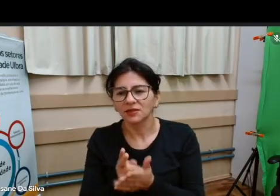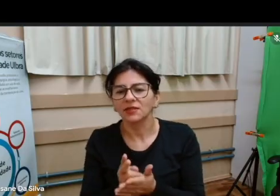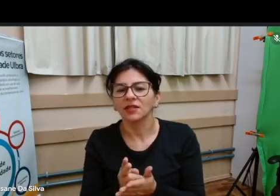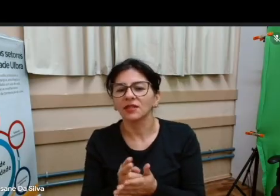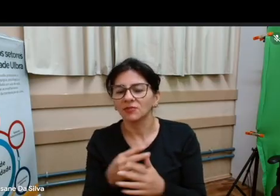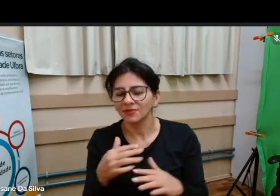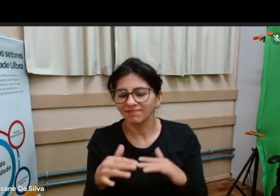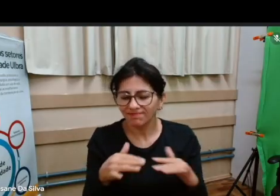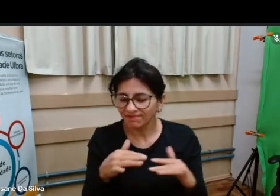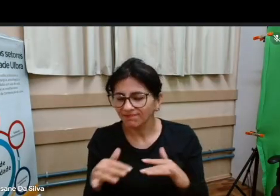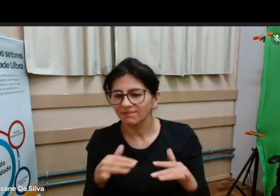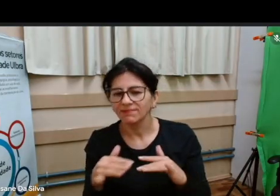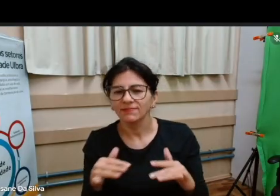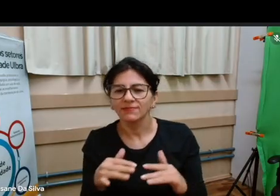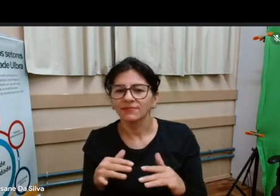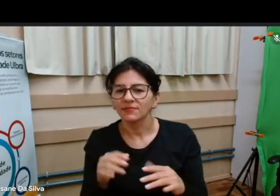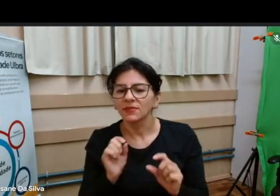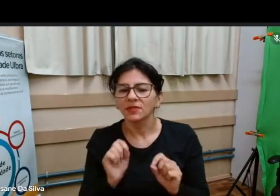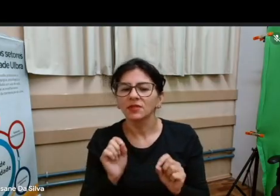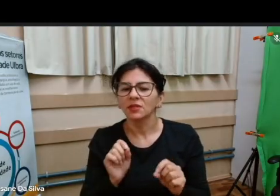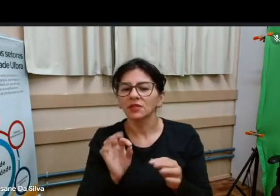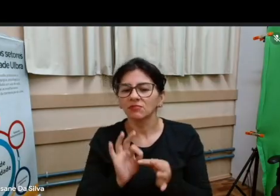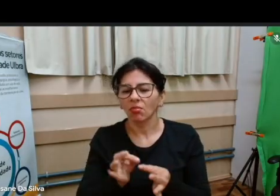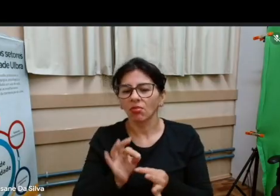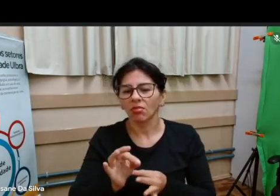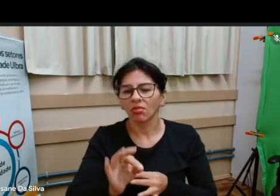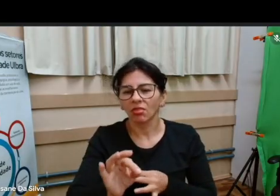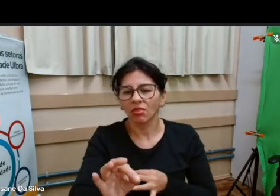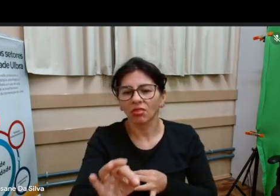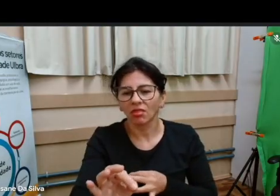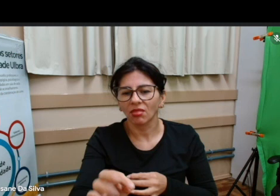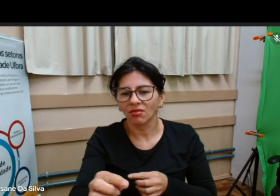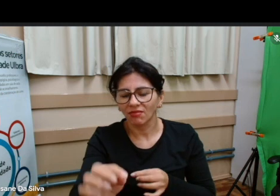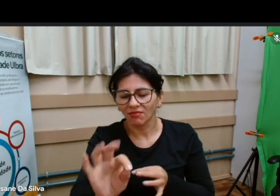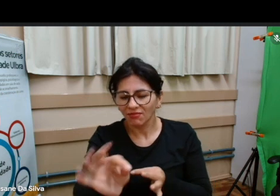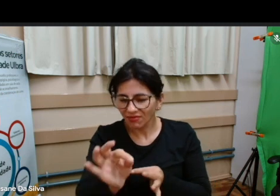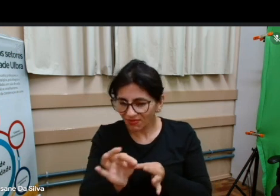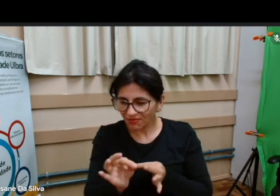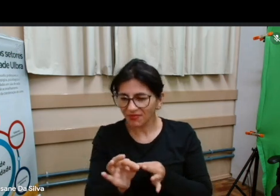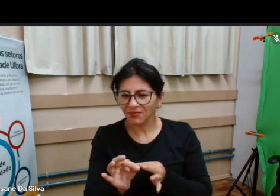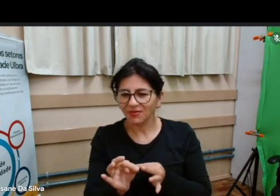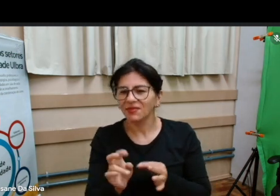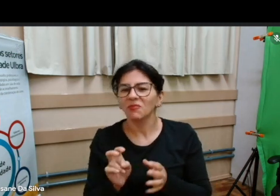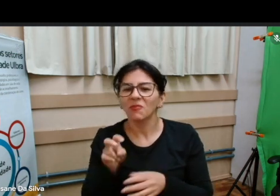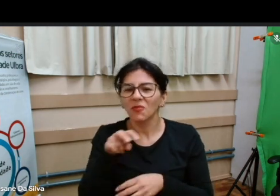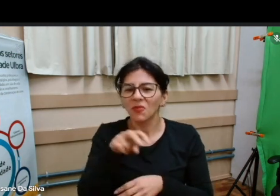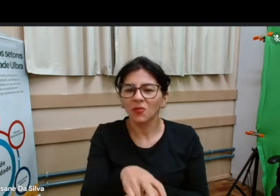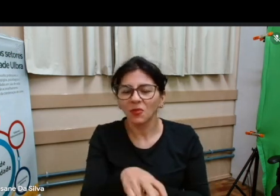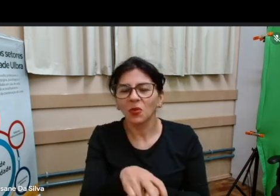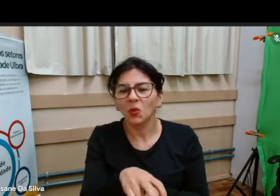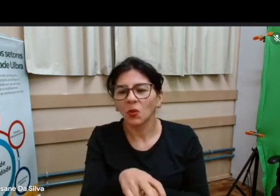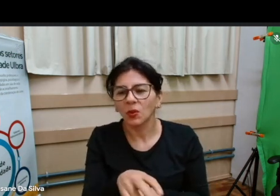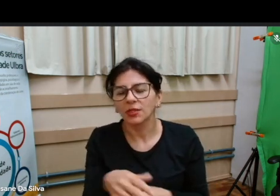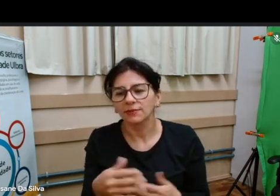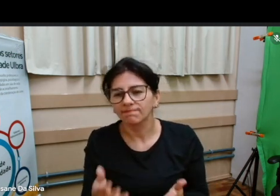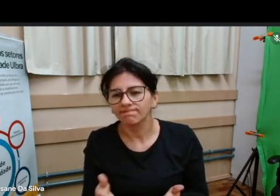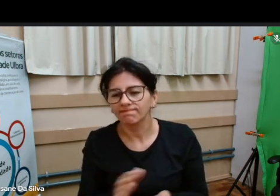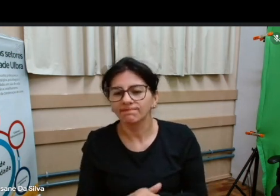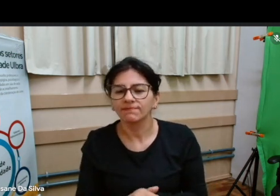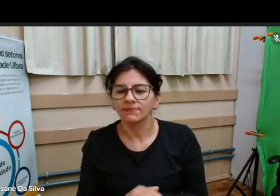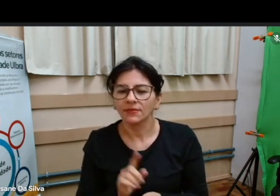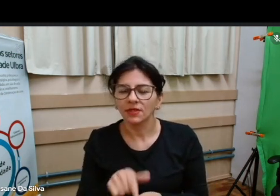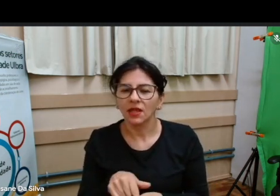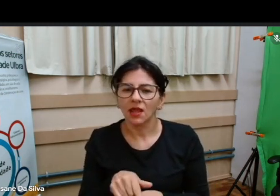Eh que se alonga que se encle que pula e então foi bastante